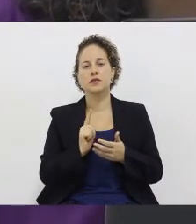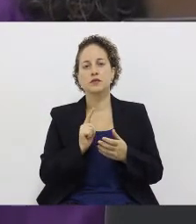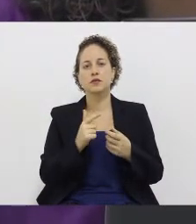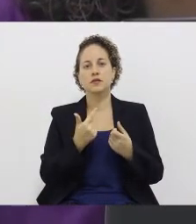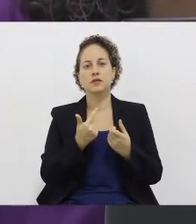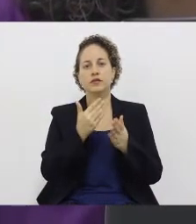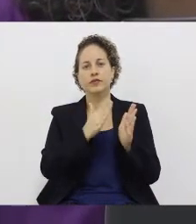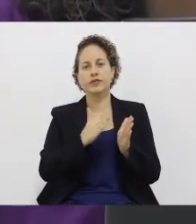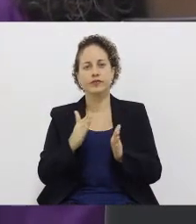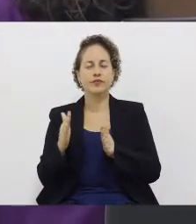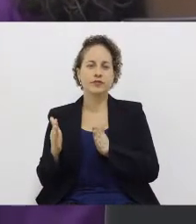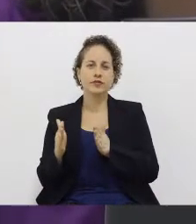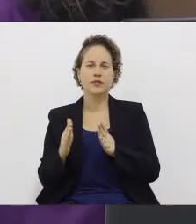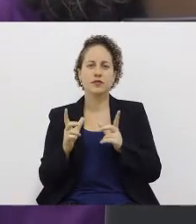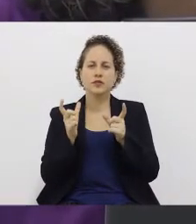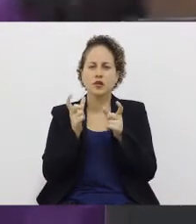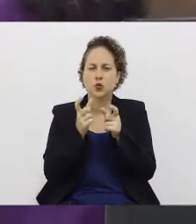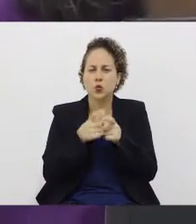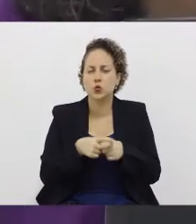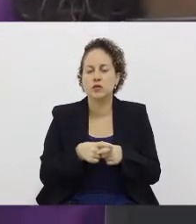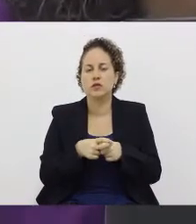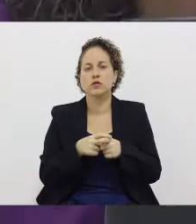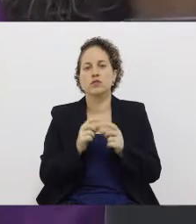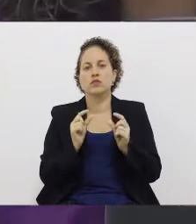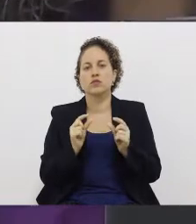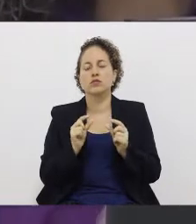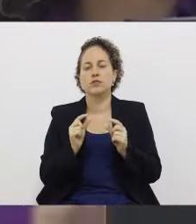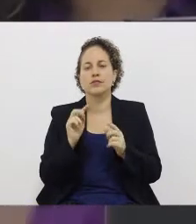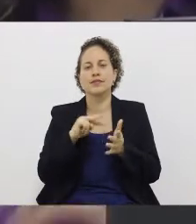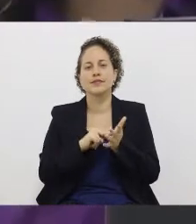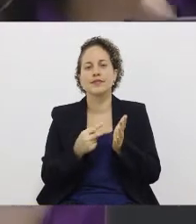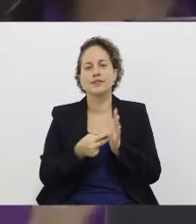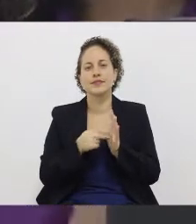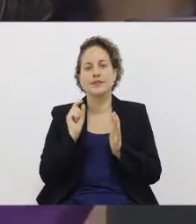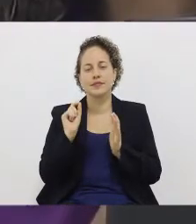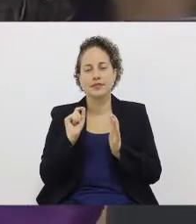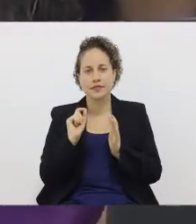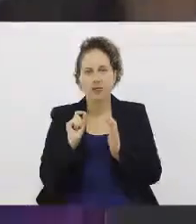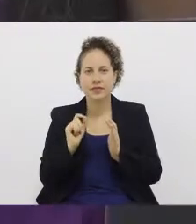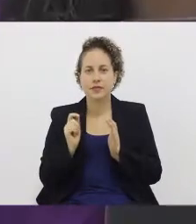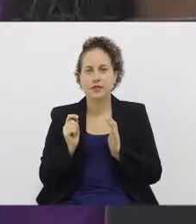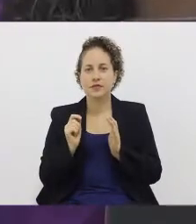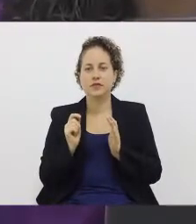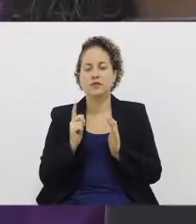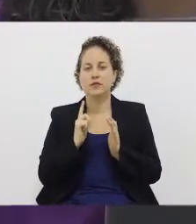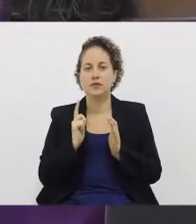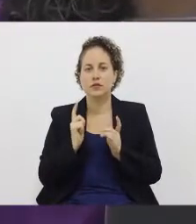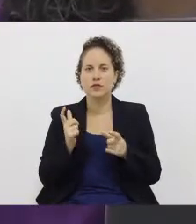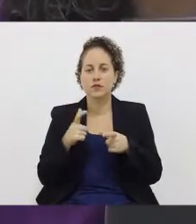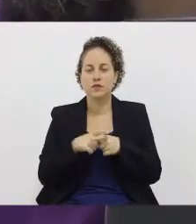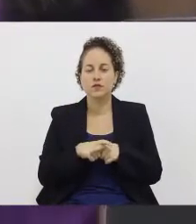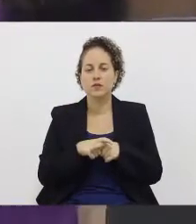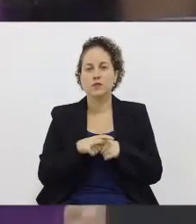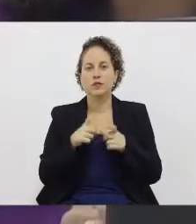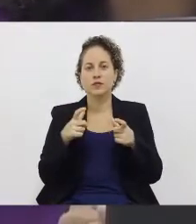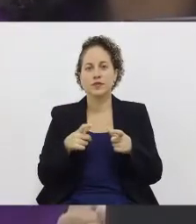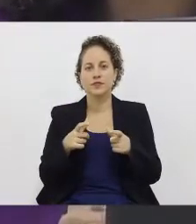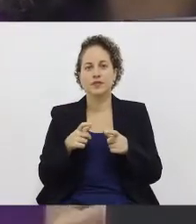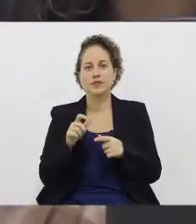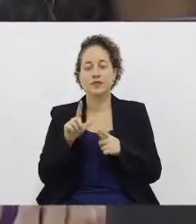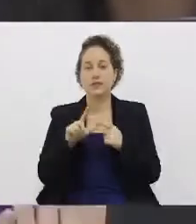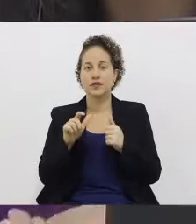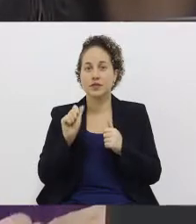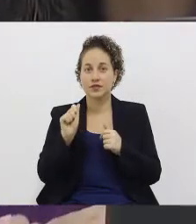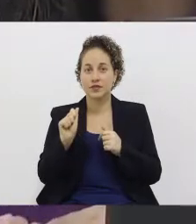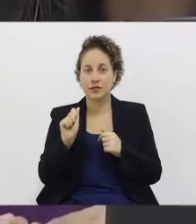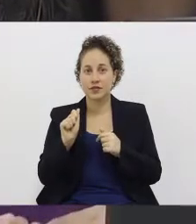nessa área são em menor número. O que isso quer dizer? Que os itens que formam essa região A são poucos